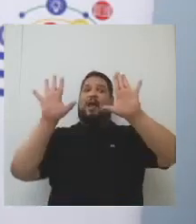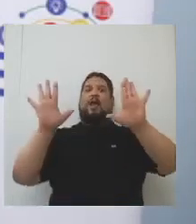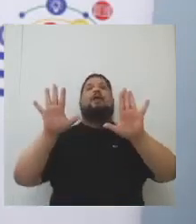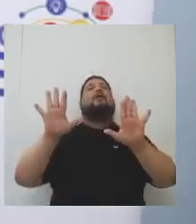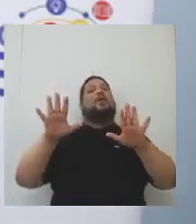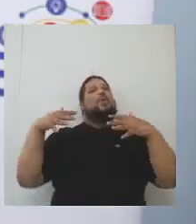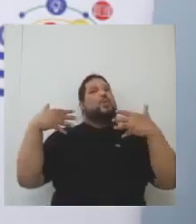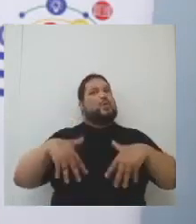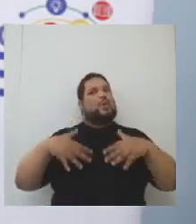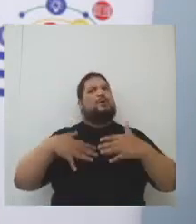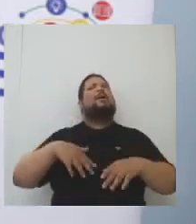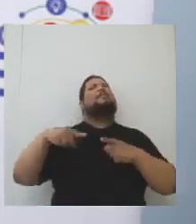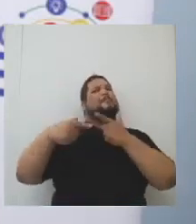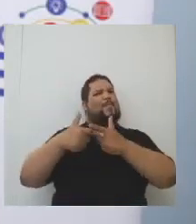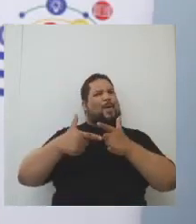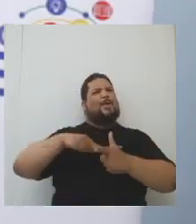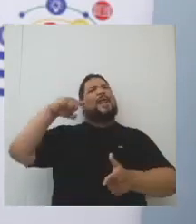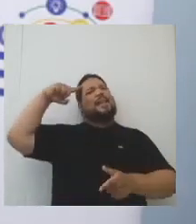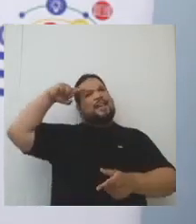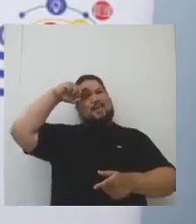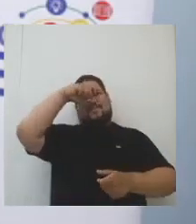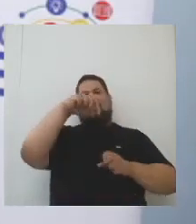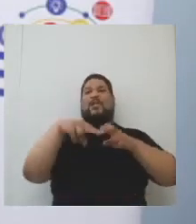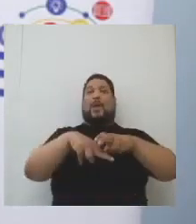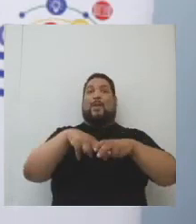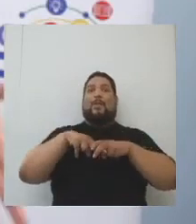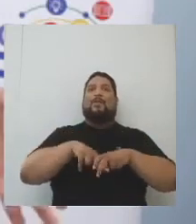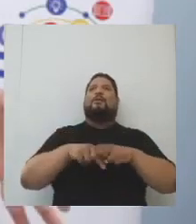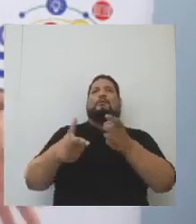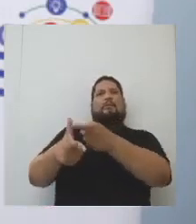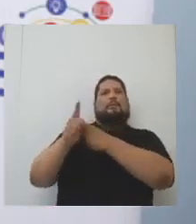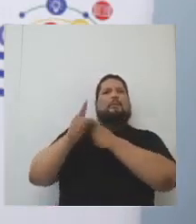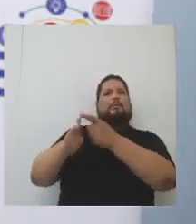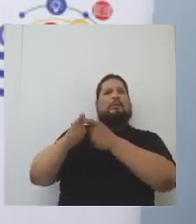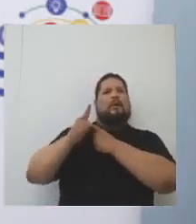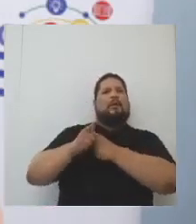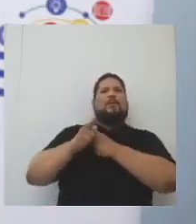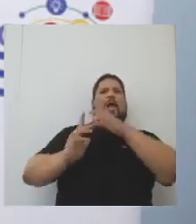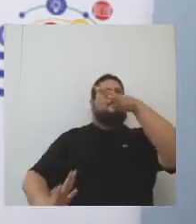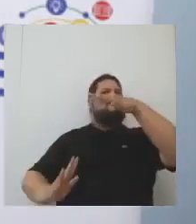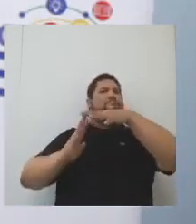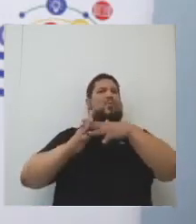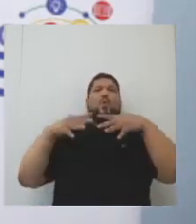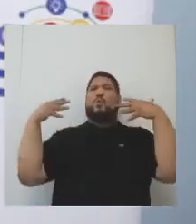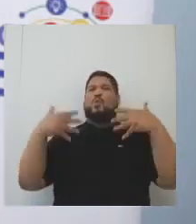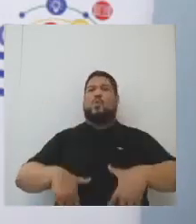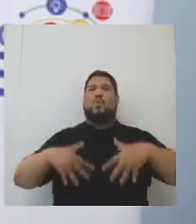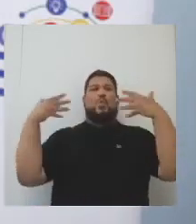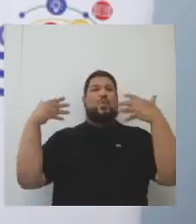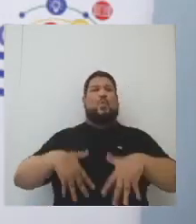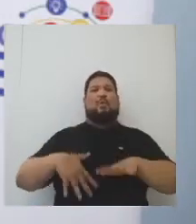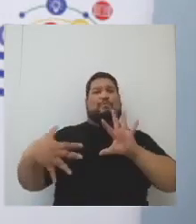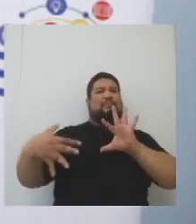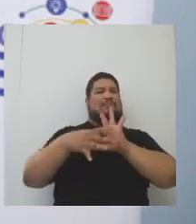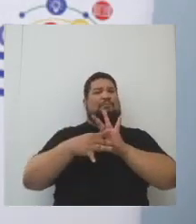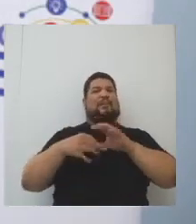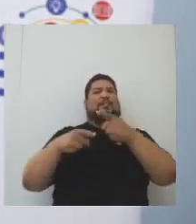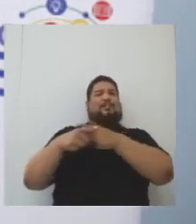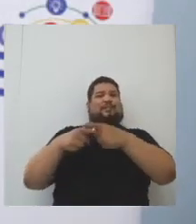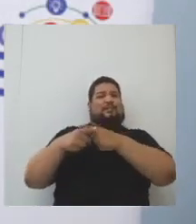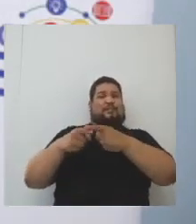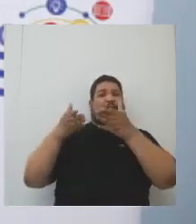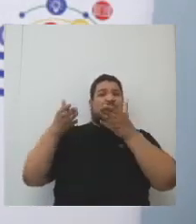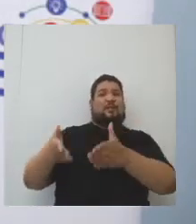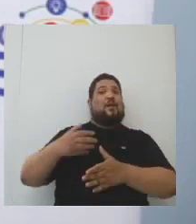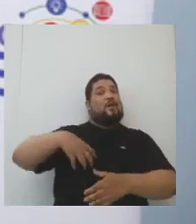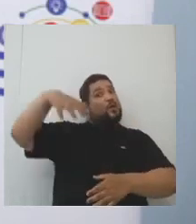ficou realmente muito difícil. E por dever muito mesmo à coroa britânica, o